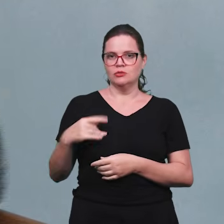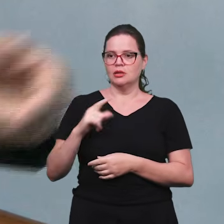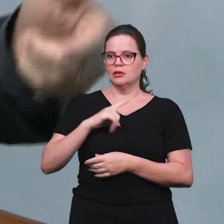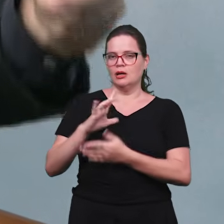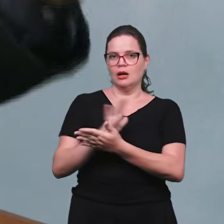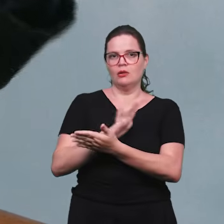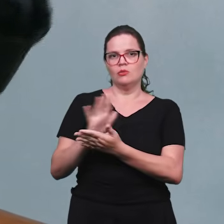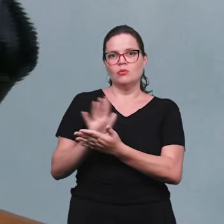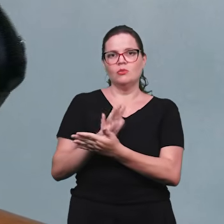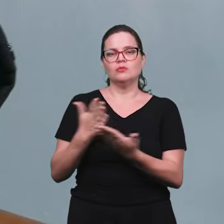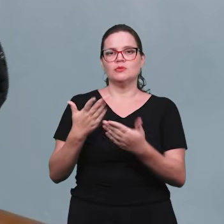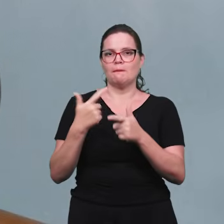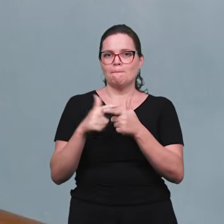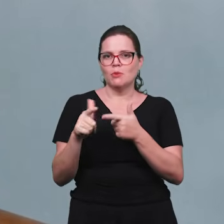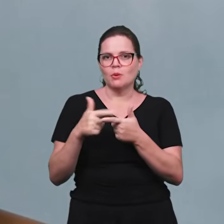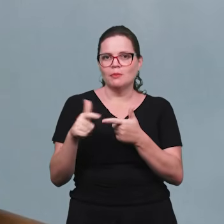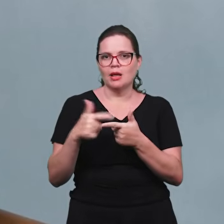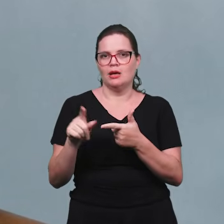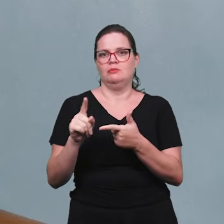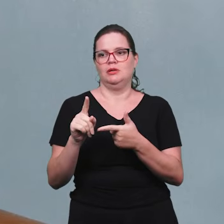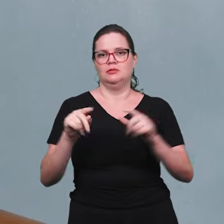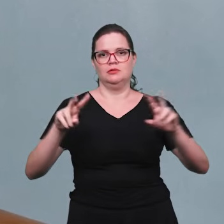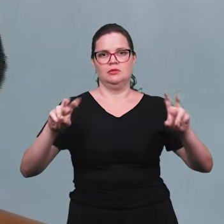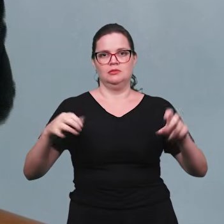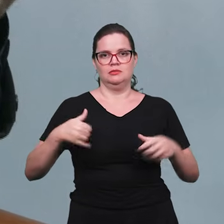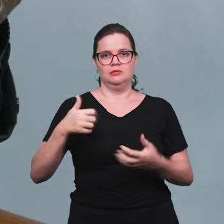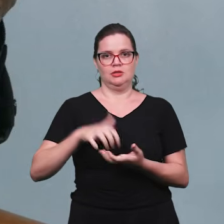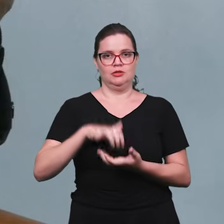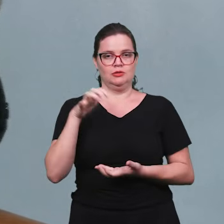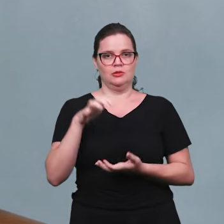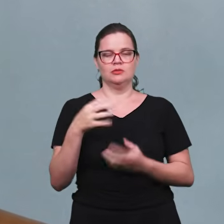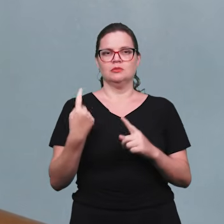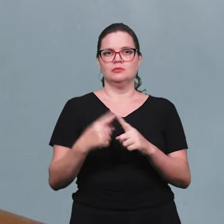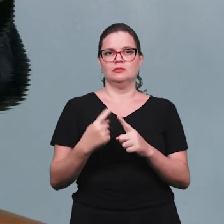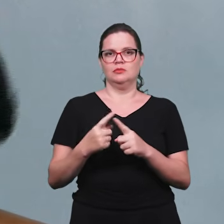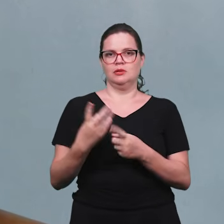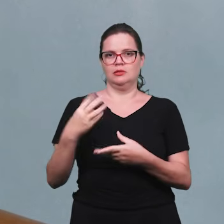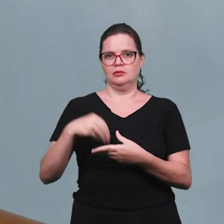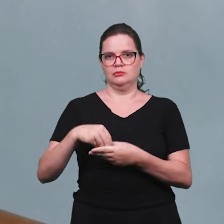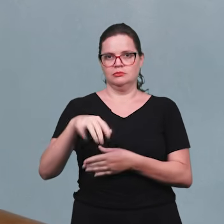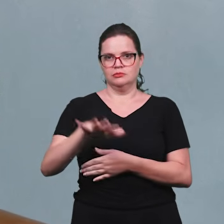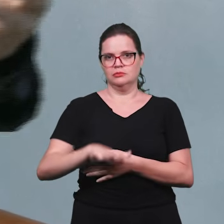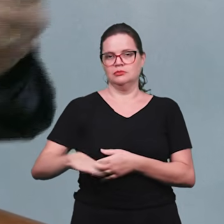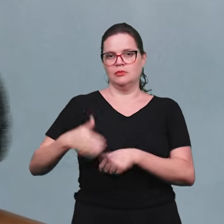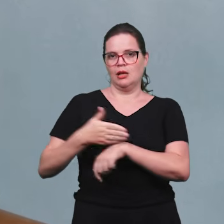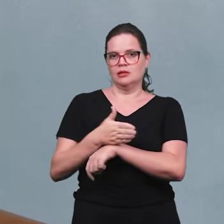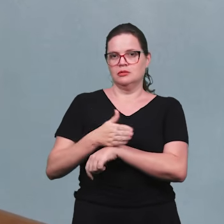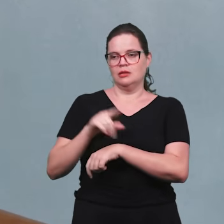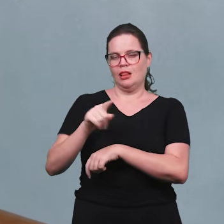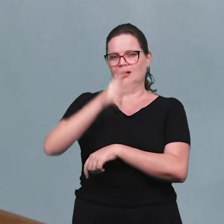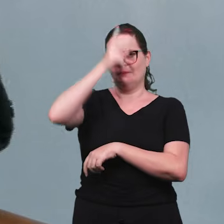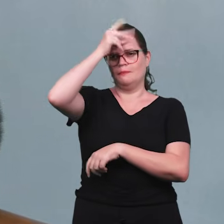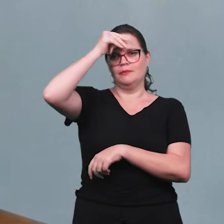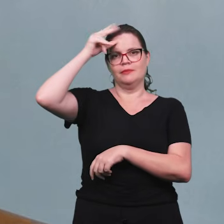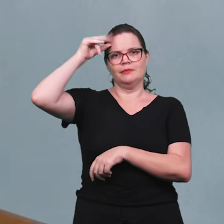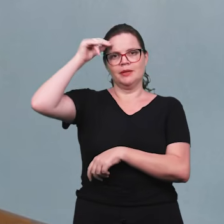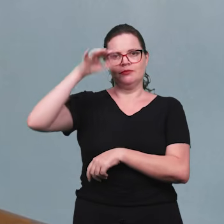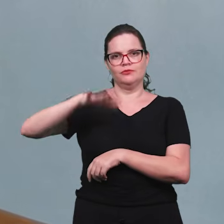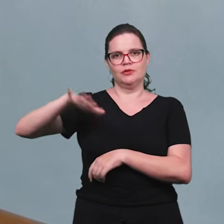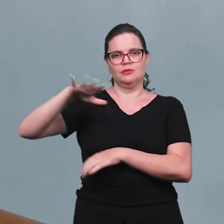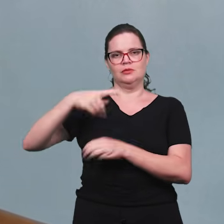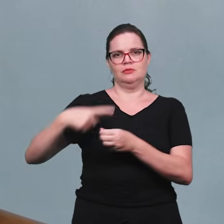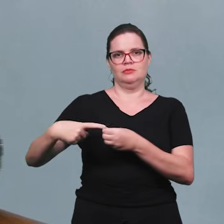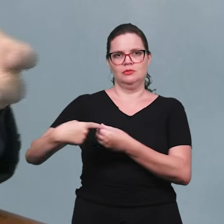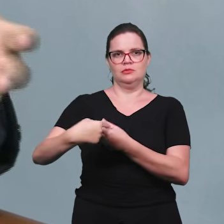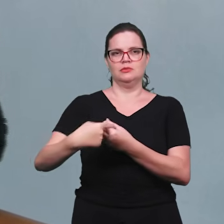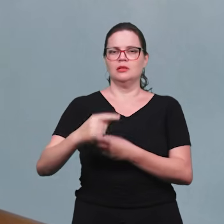idosos, que são programas de exemplos que dentro da Serra, da prefeitura ali, do